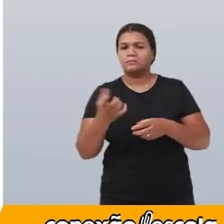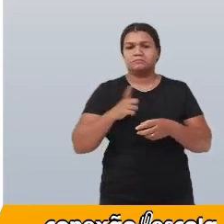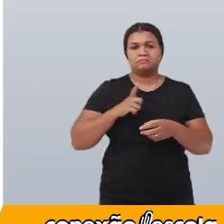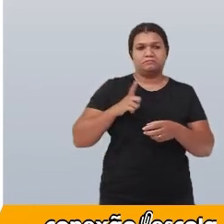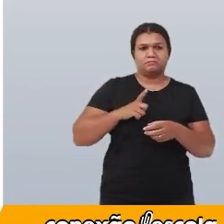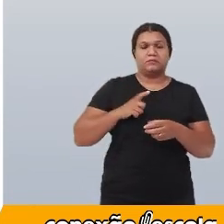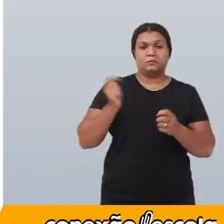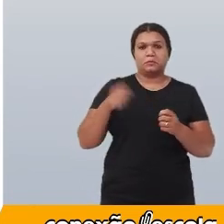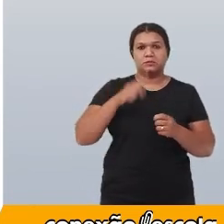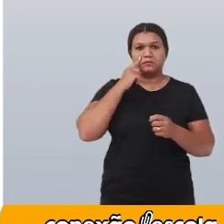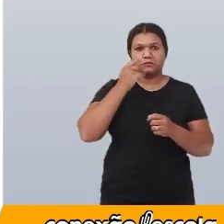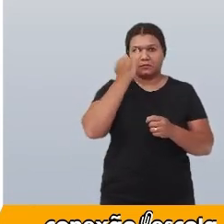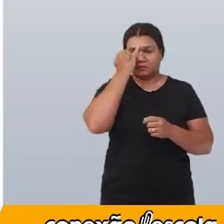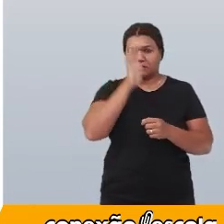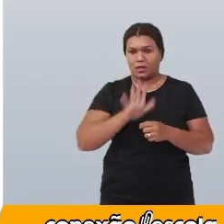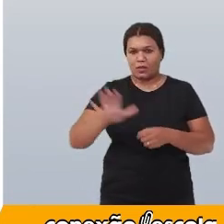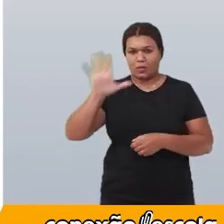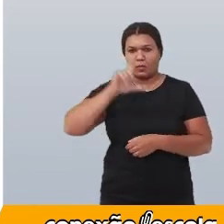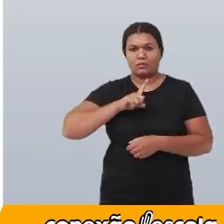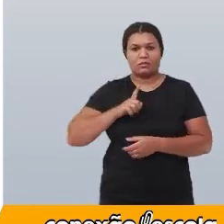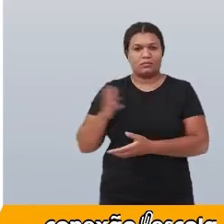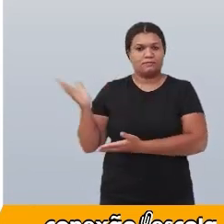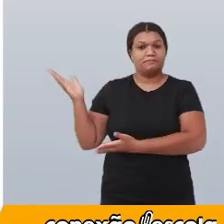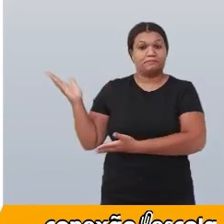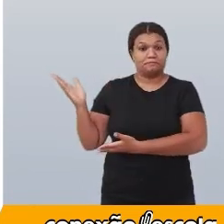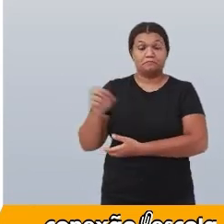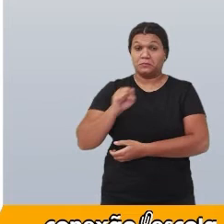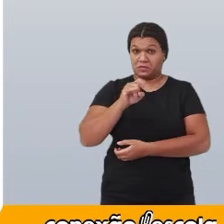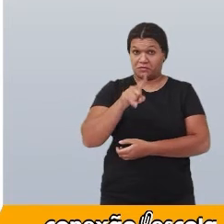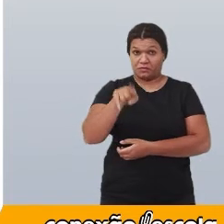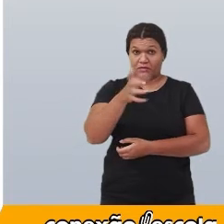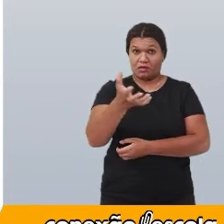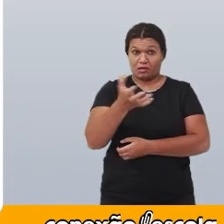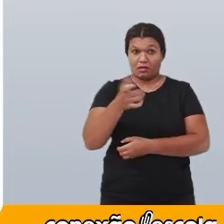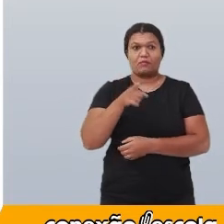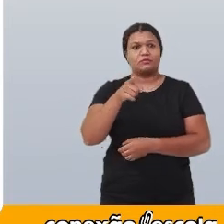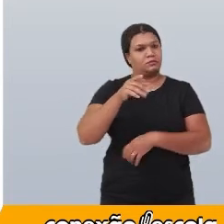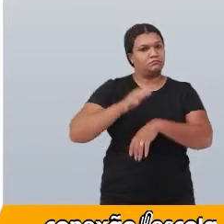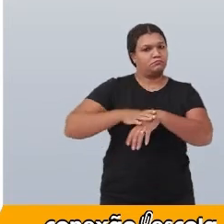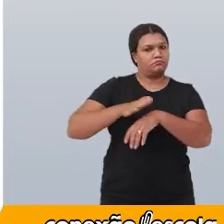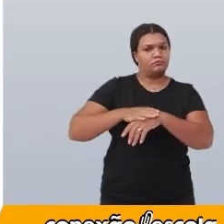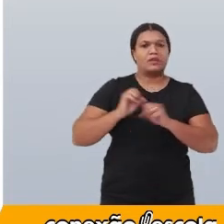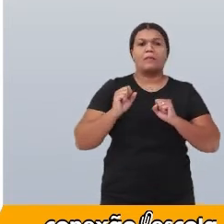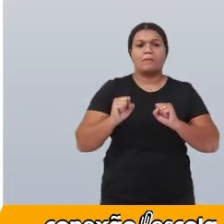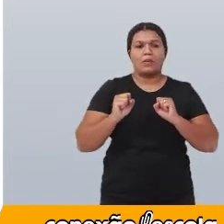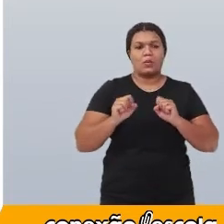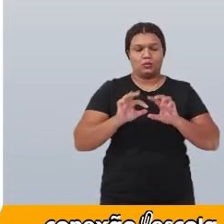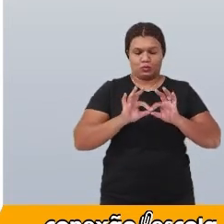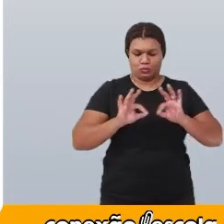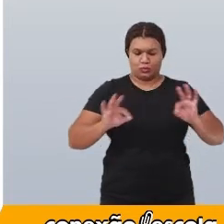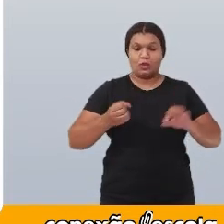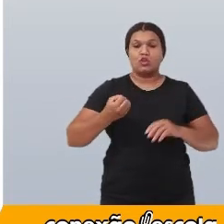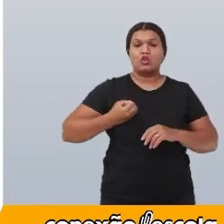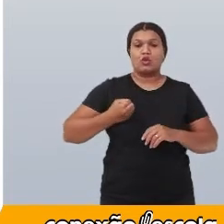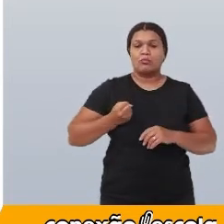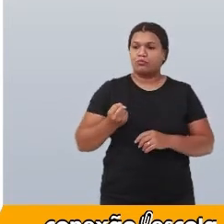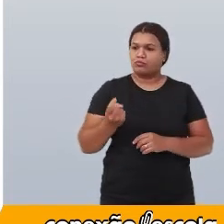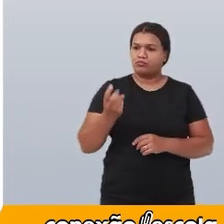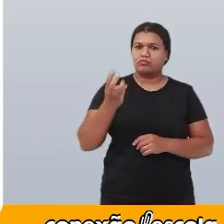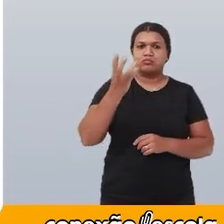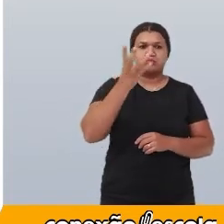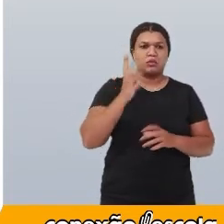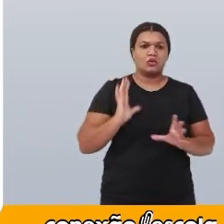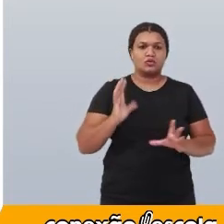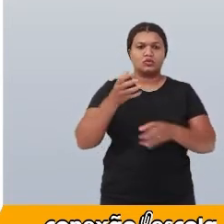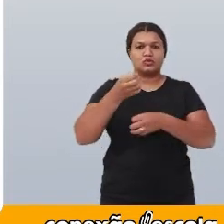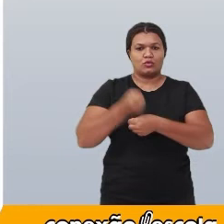está apresentada no slide. Se você quiser, depois você pode pegar todos os números e